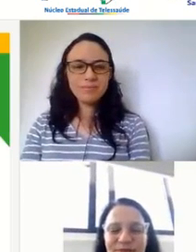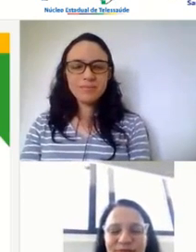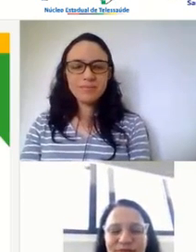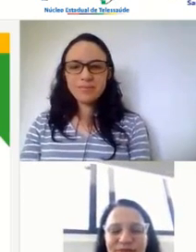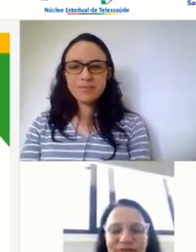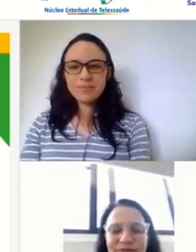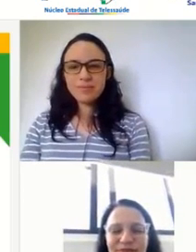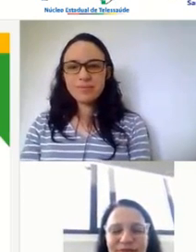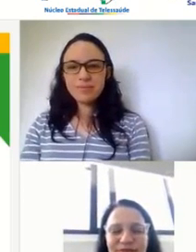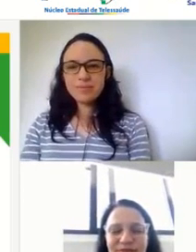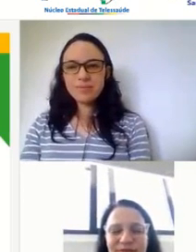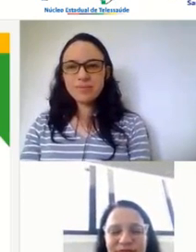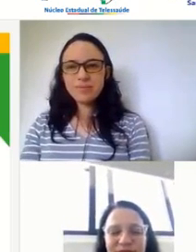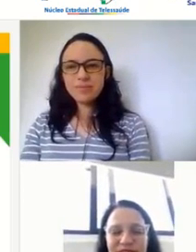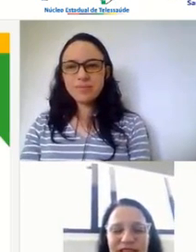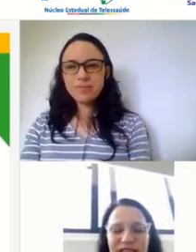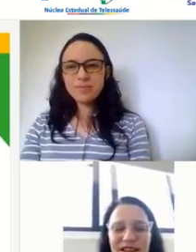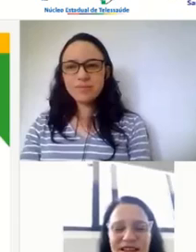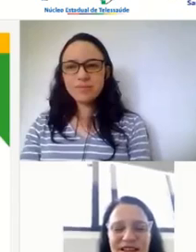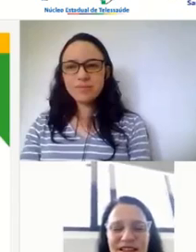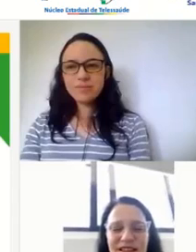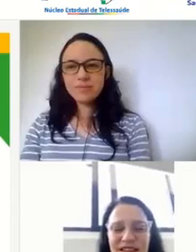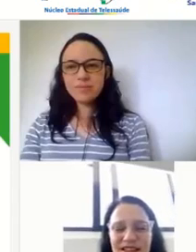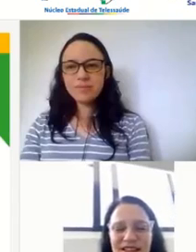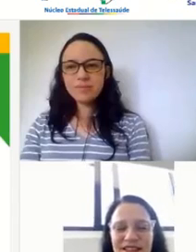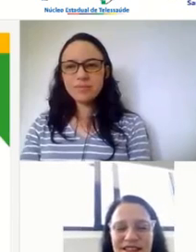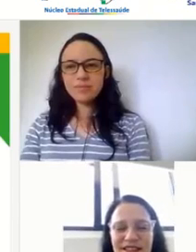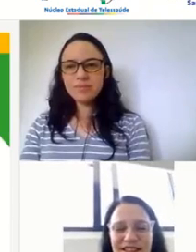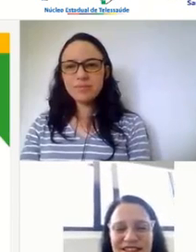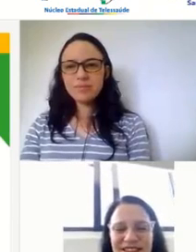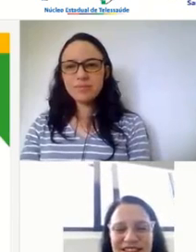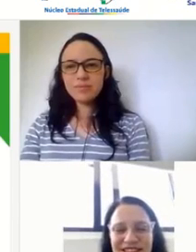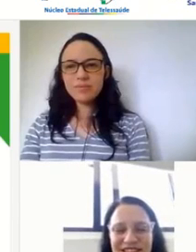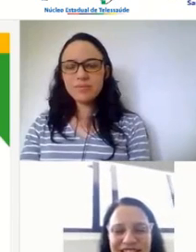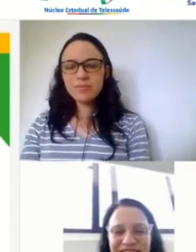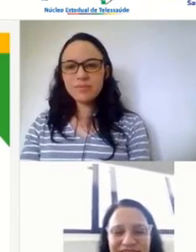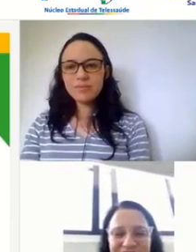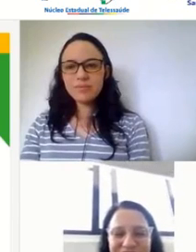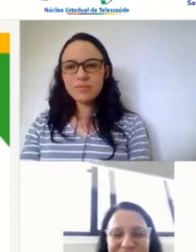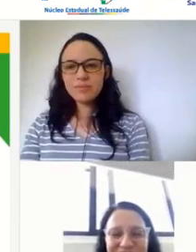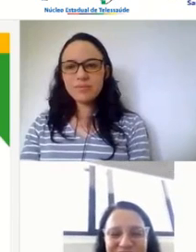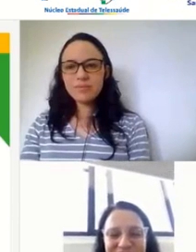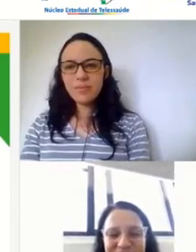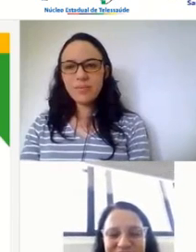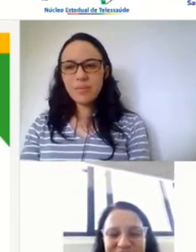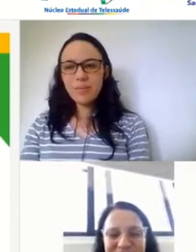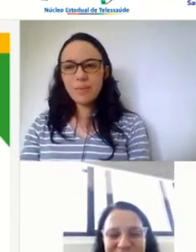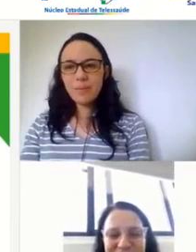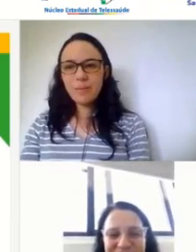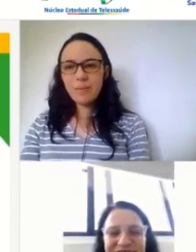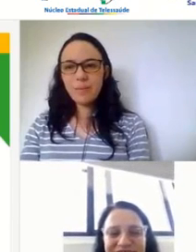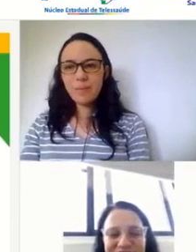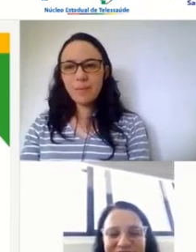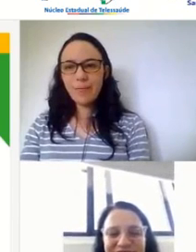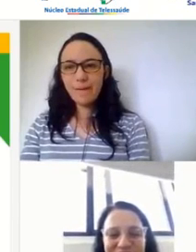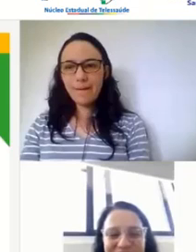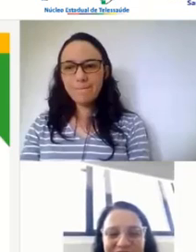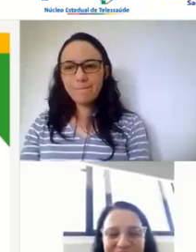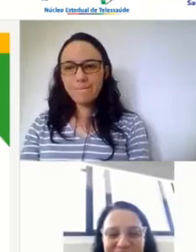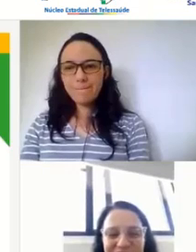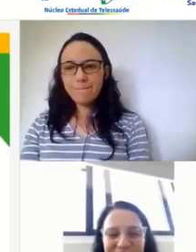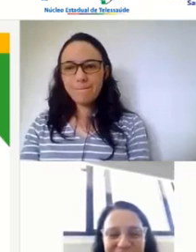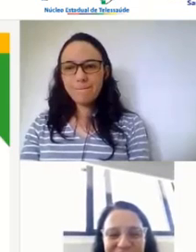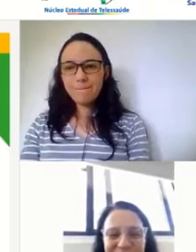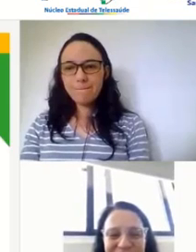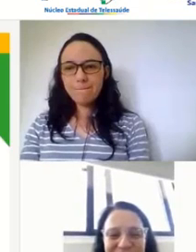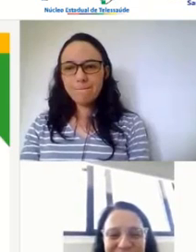aumento tá bem tenso muitas reuniões muitas vezes a gente tem uma equipe muito